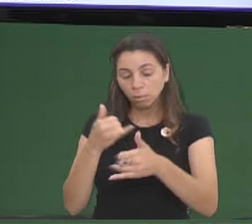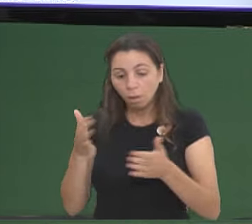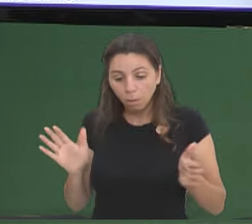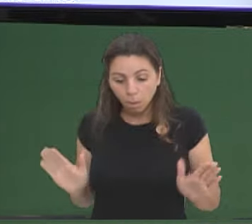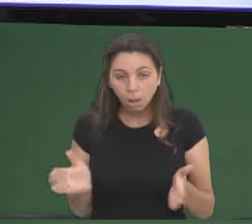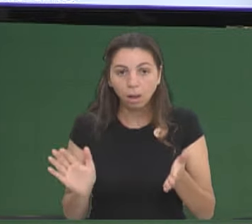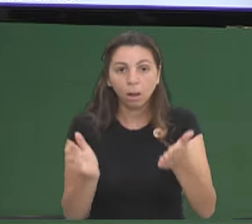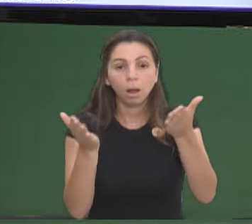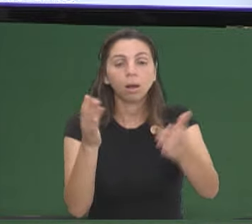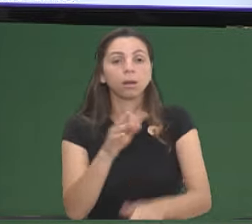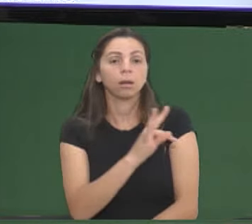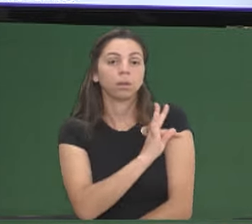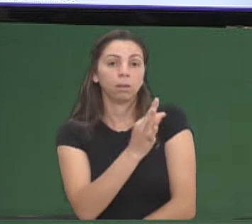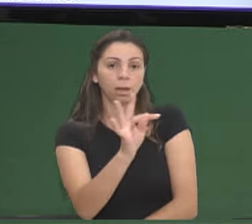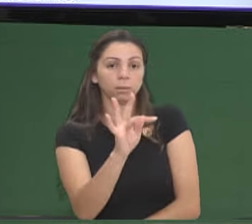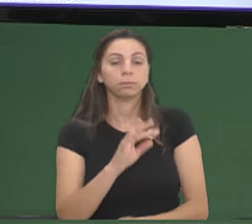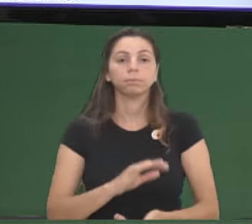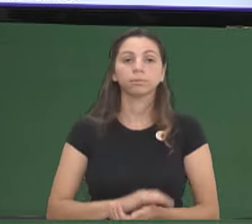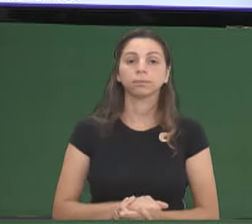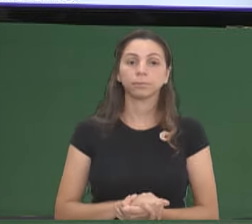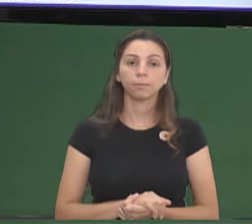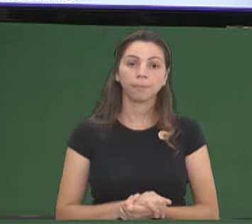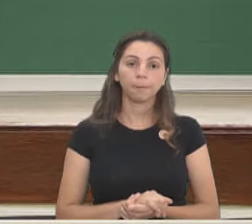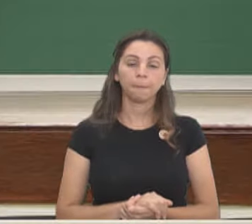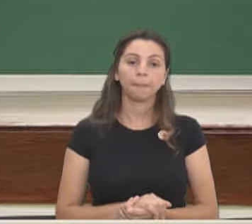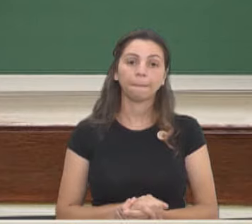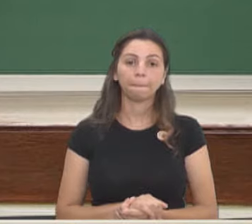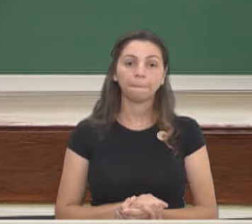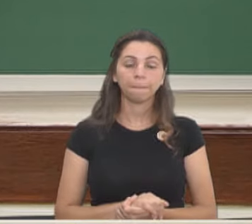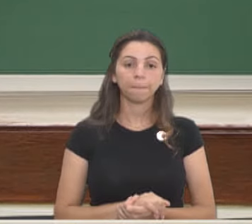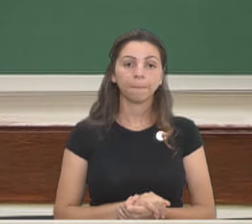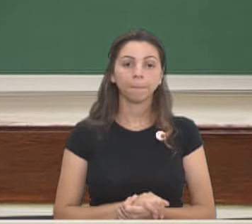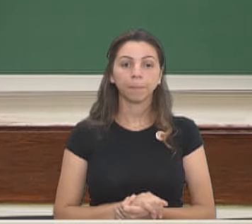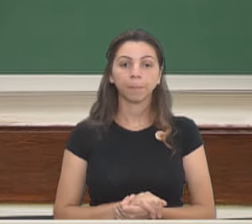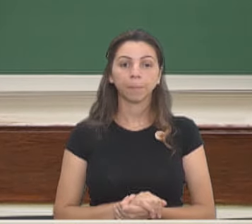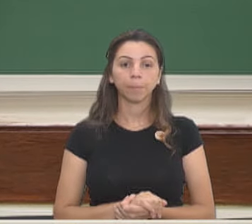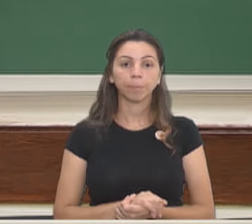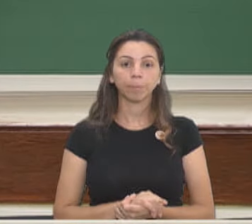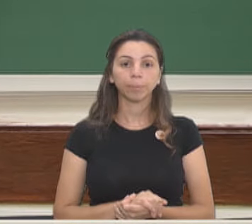técnico. Beleza? Sem deixar de ser cooperativo também.